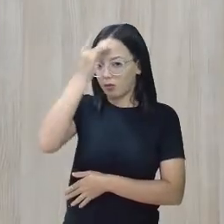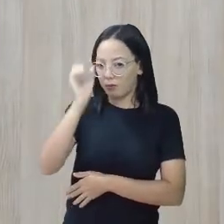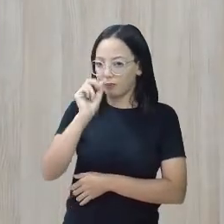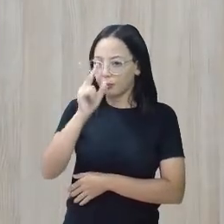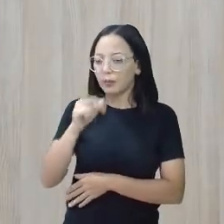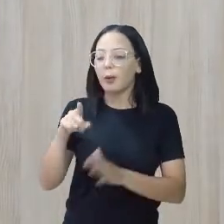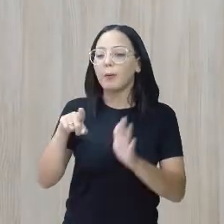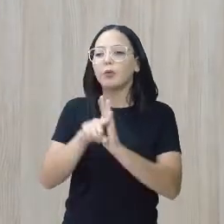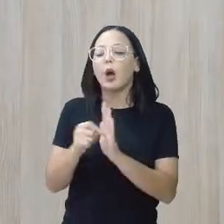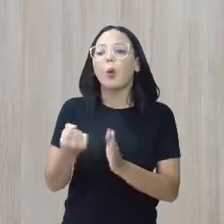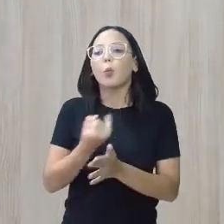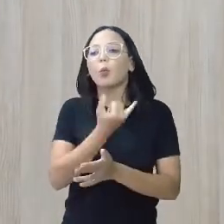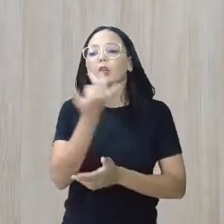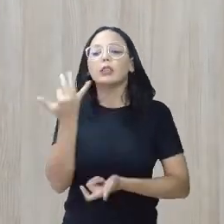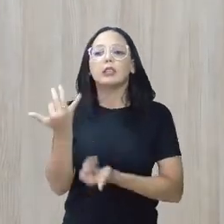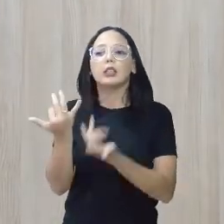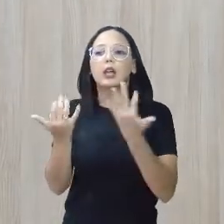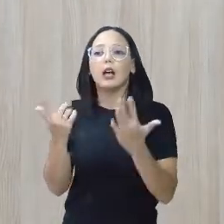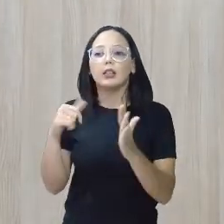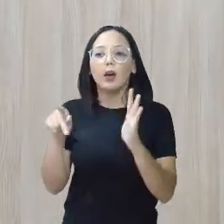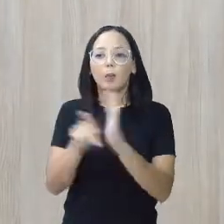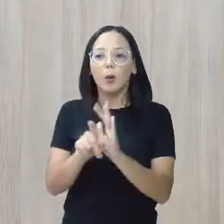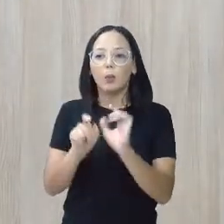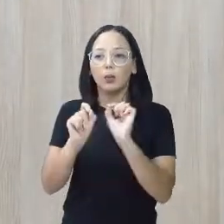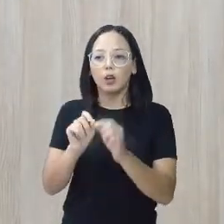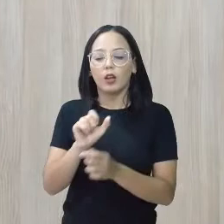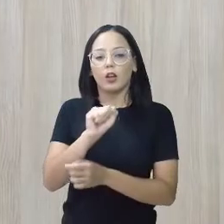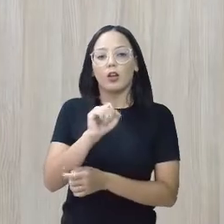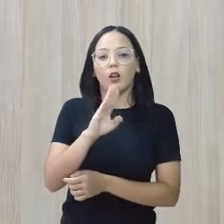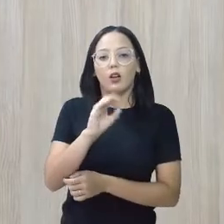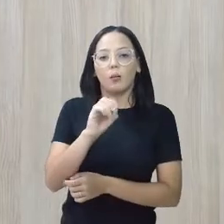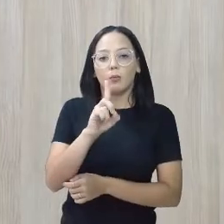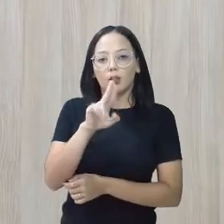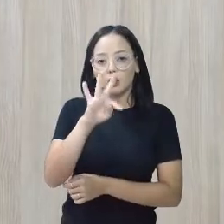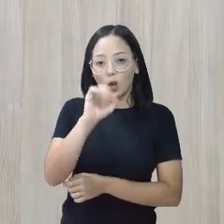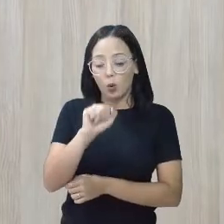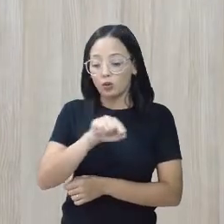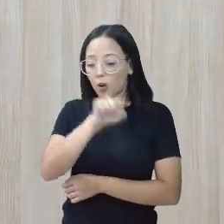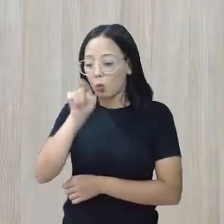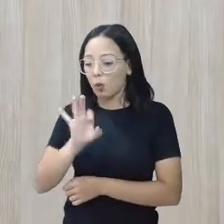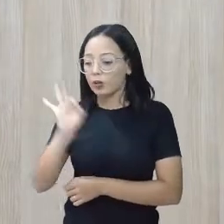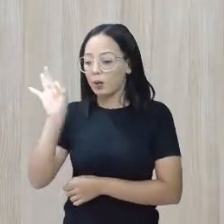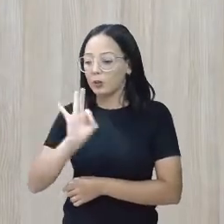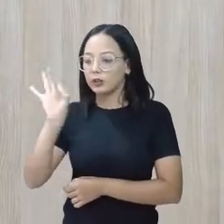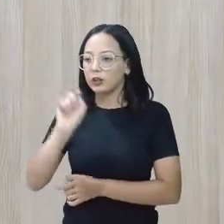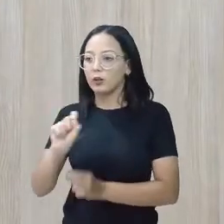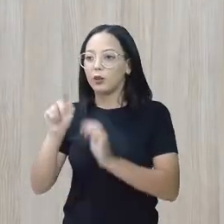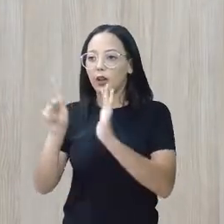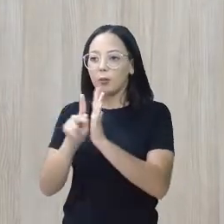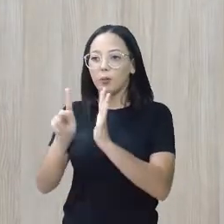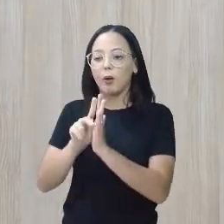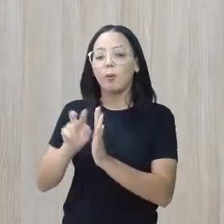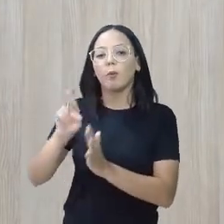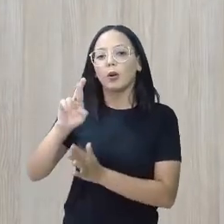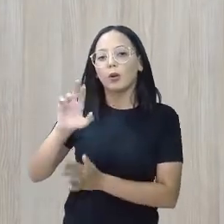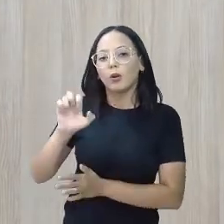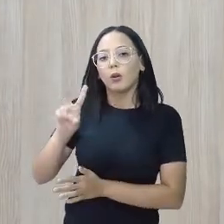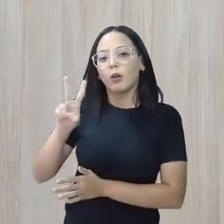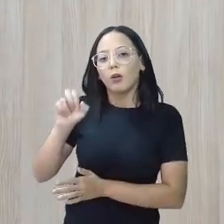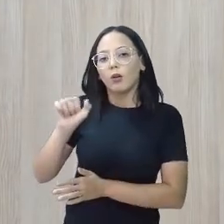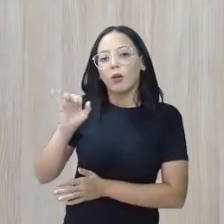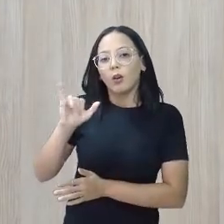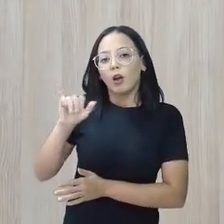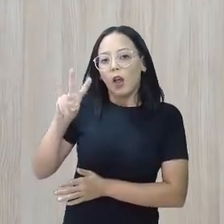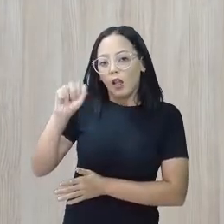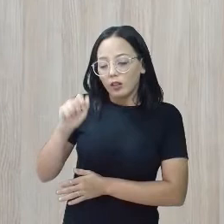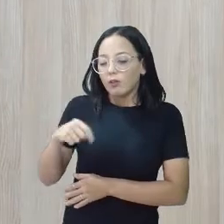A quantidade é a frequência absoluta. A porcentagem é a frequência